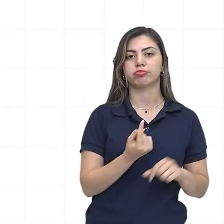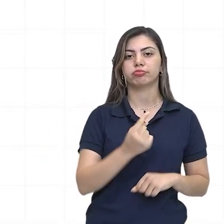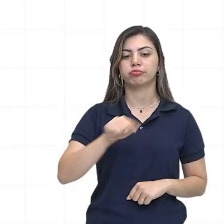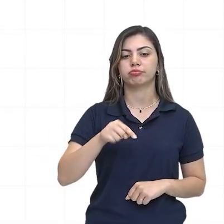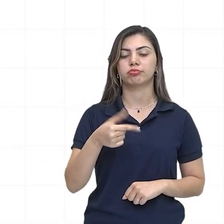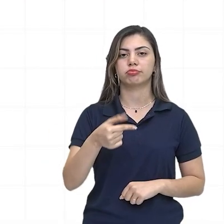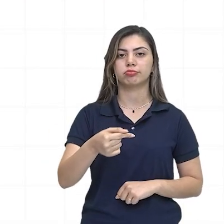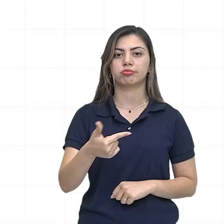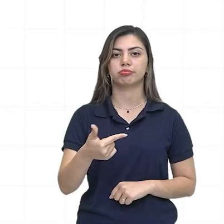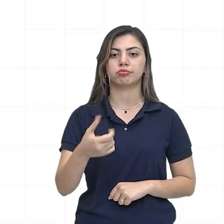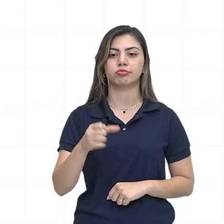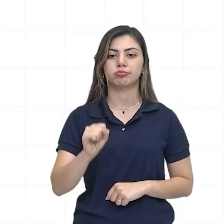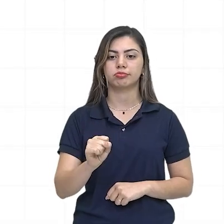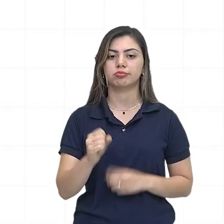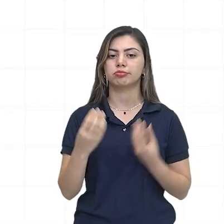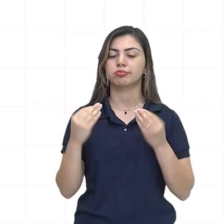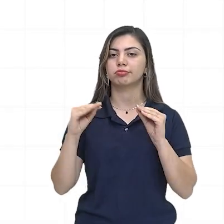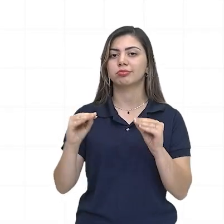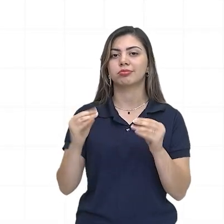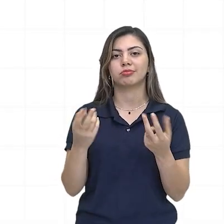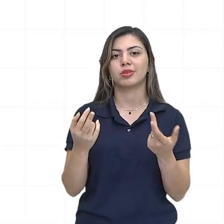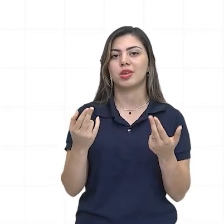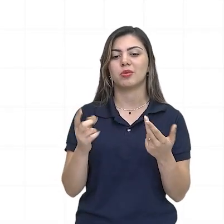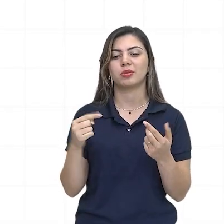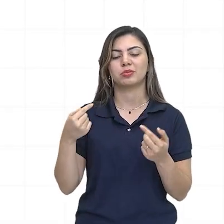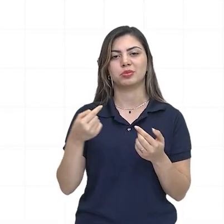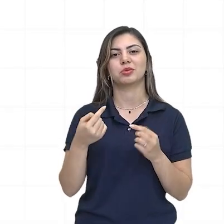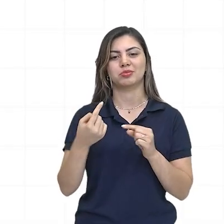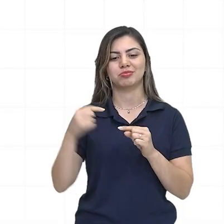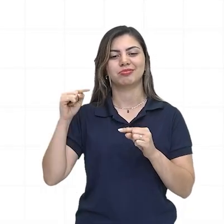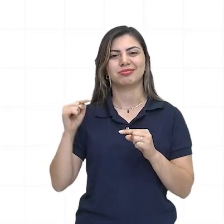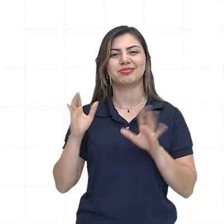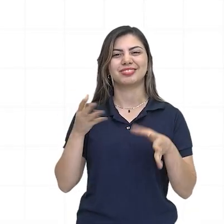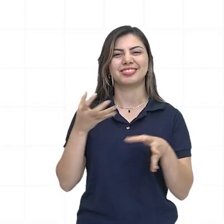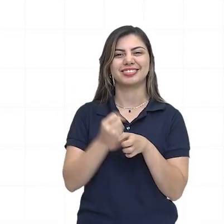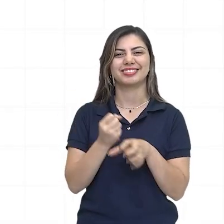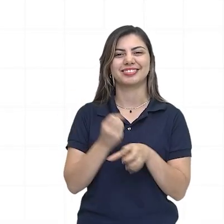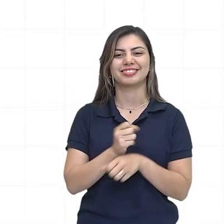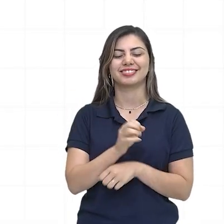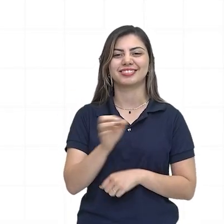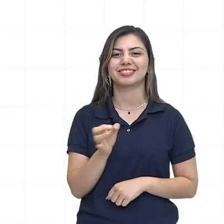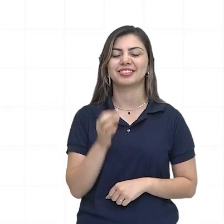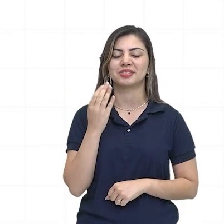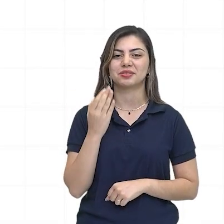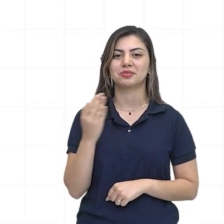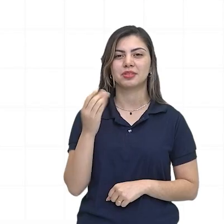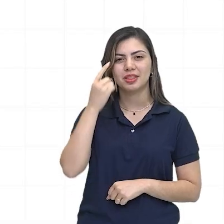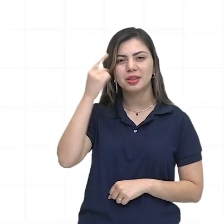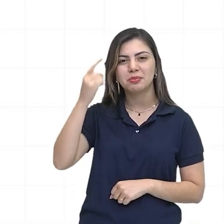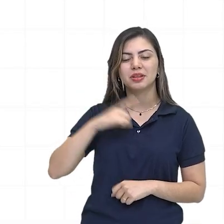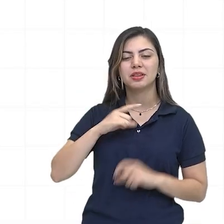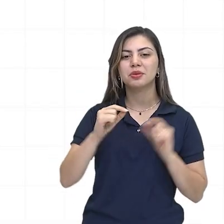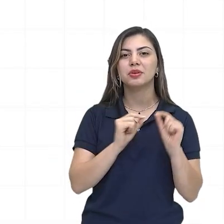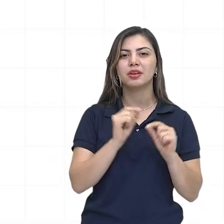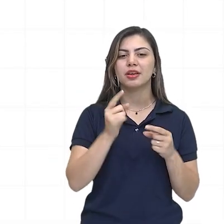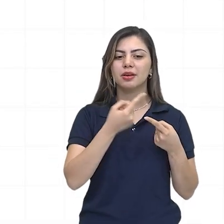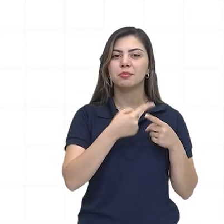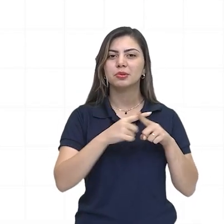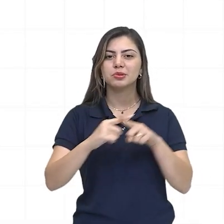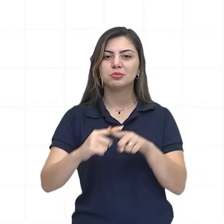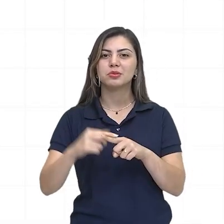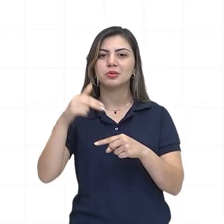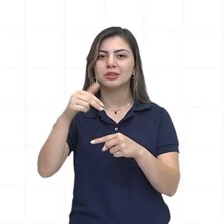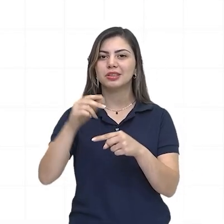1,728 também, exatamente o resultado que a gente obteve lá na multiplicação, quando